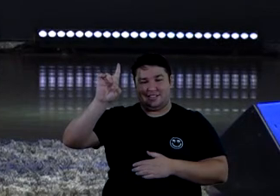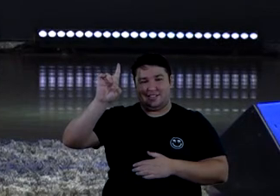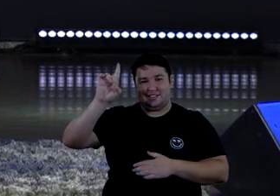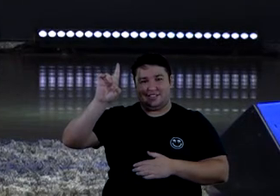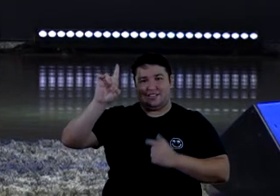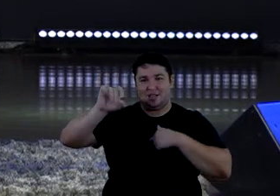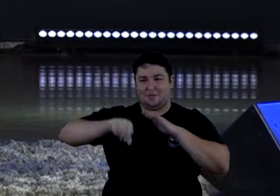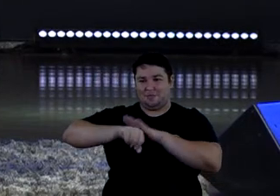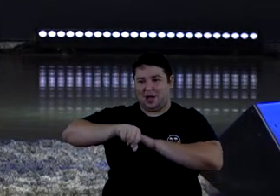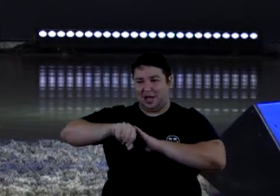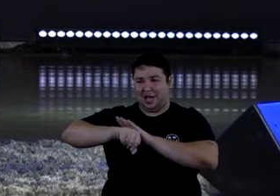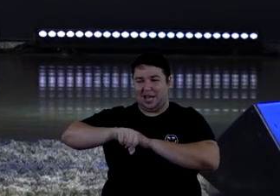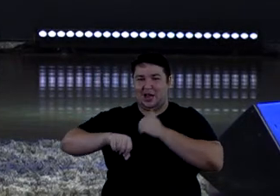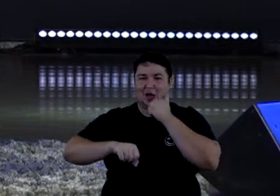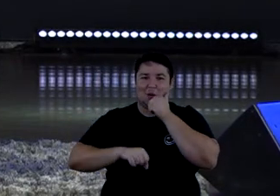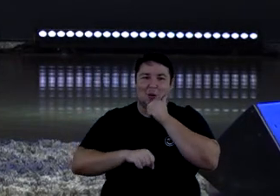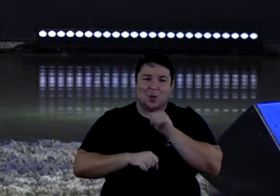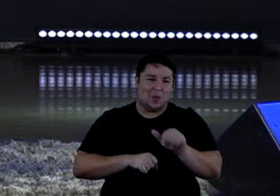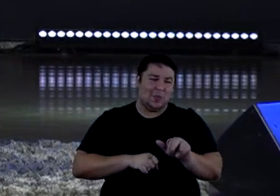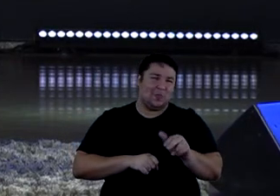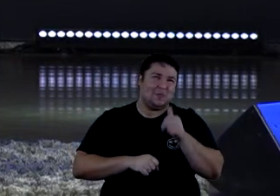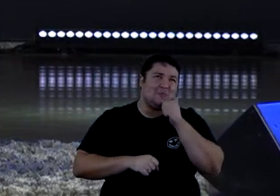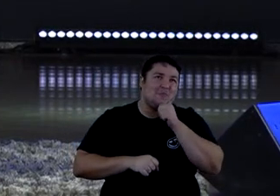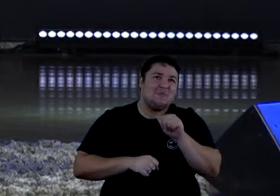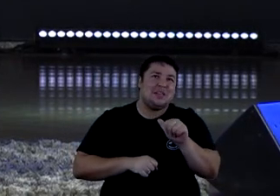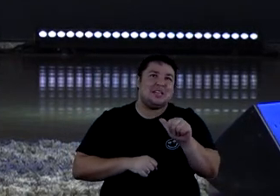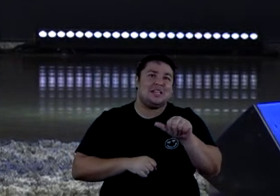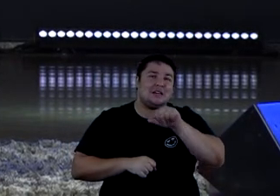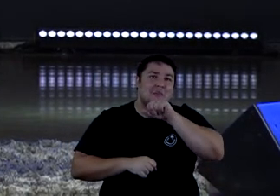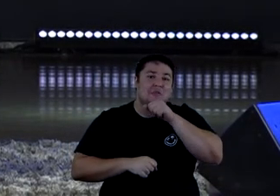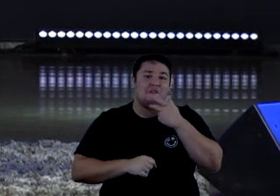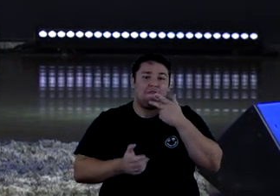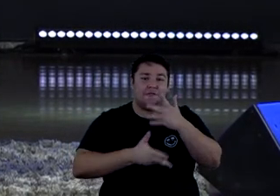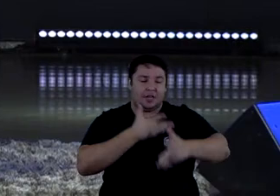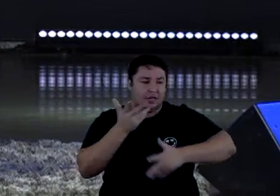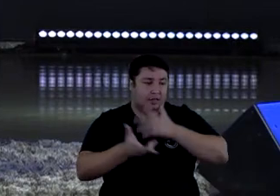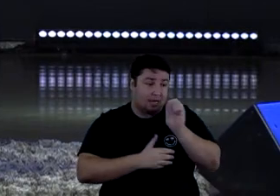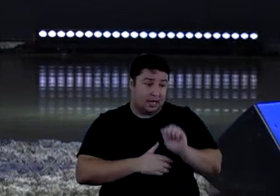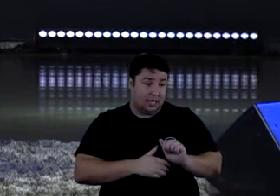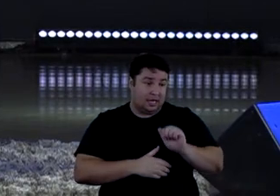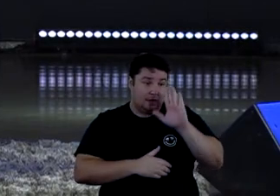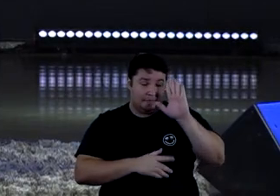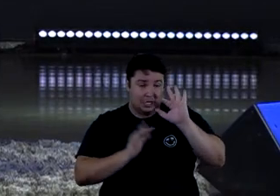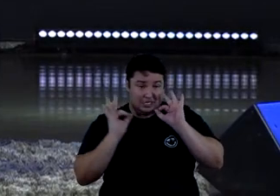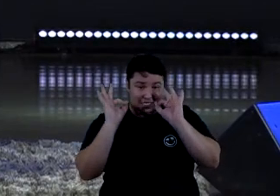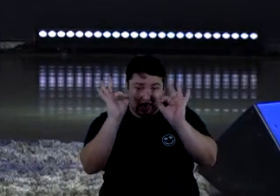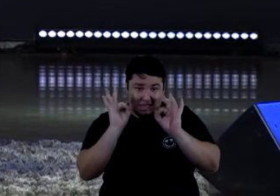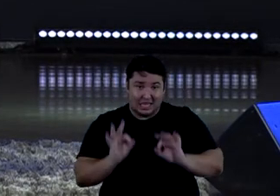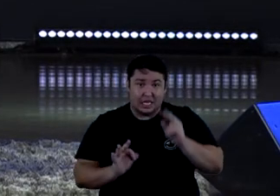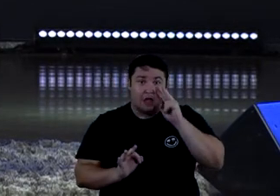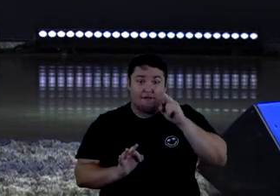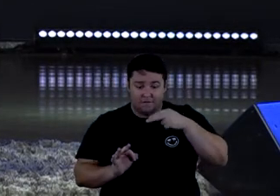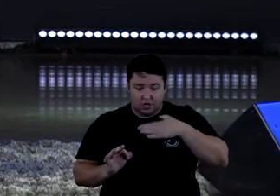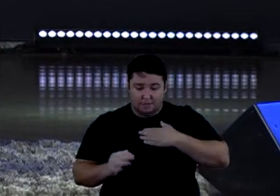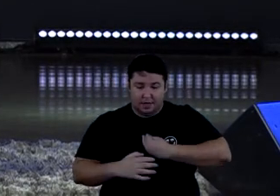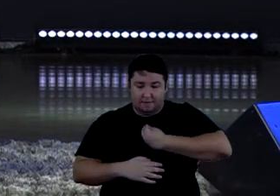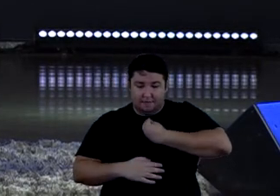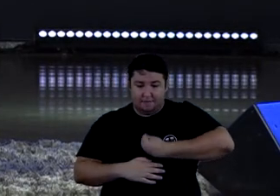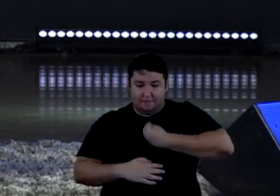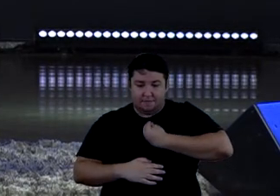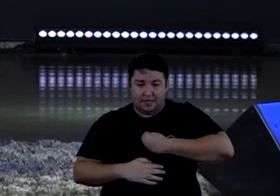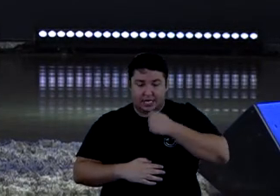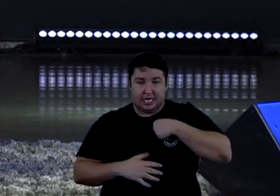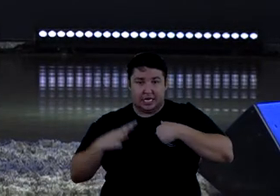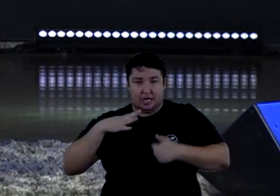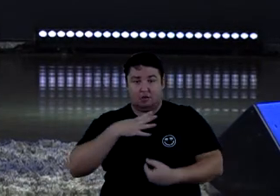Estava conversando com a minha mãe essa semana, falando sobre isso. Falo, a maior evidência que eu vejo na minha vida de que eu